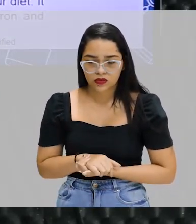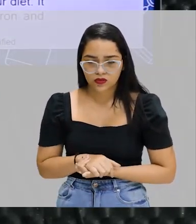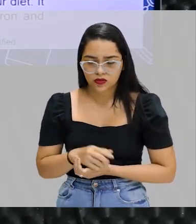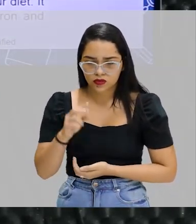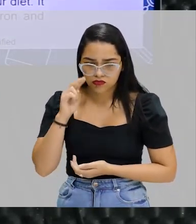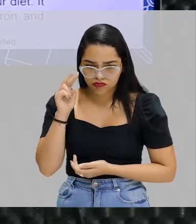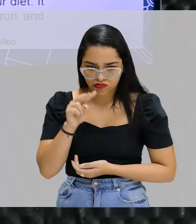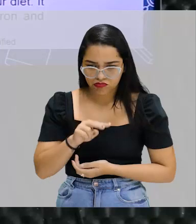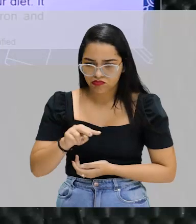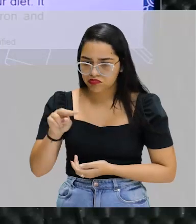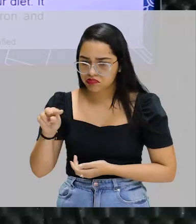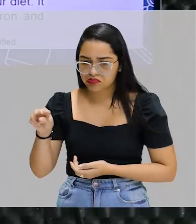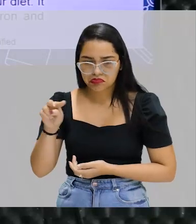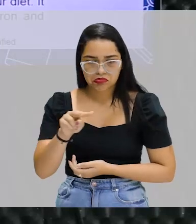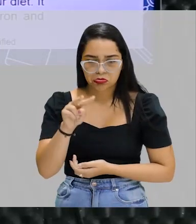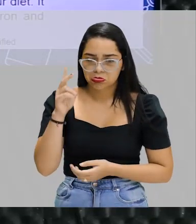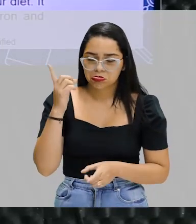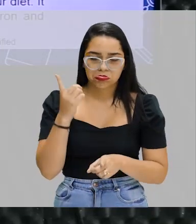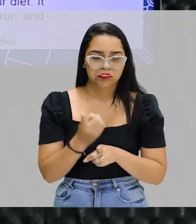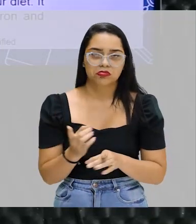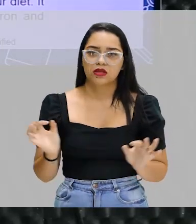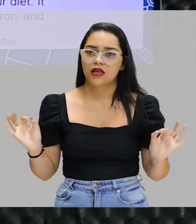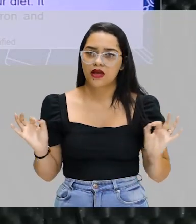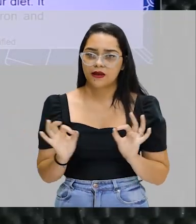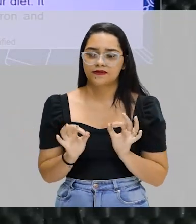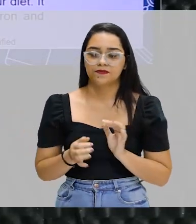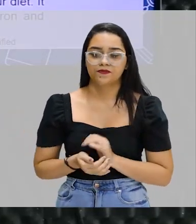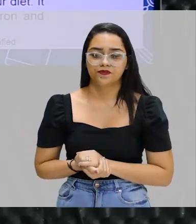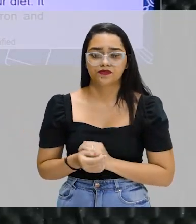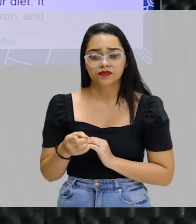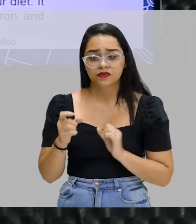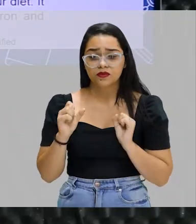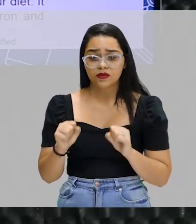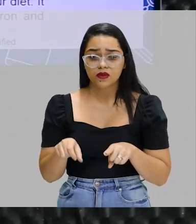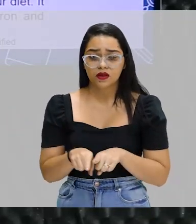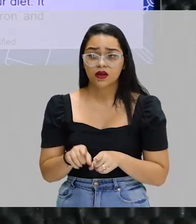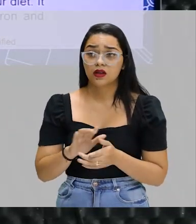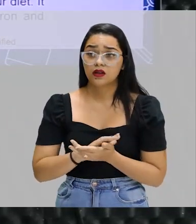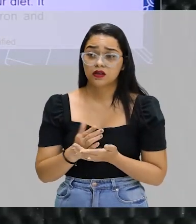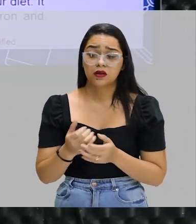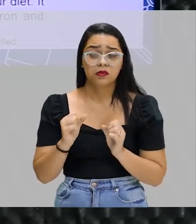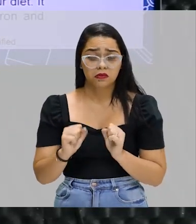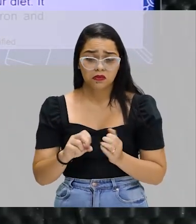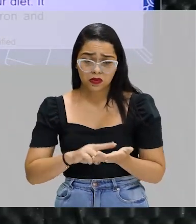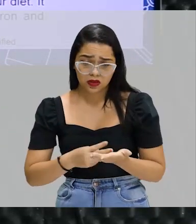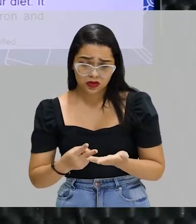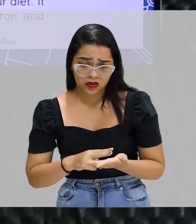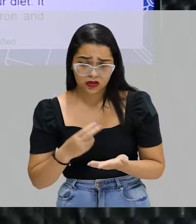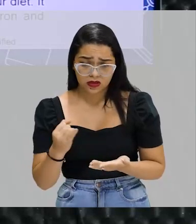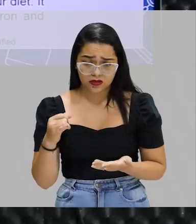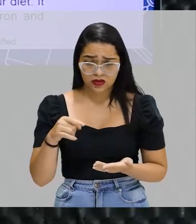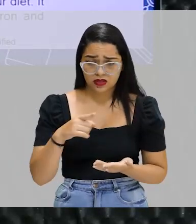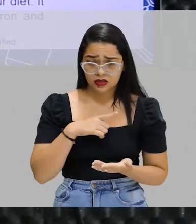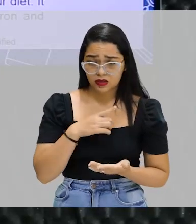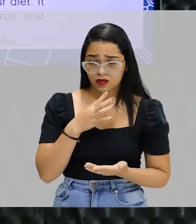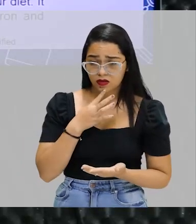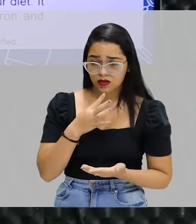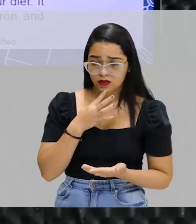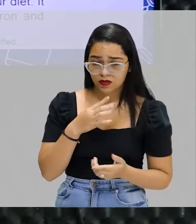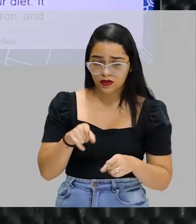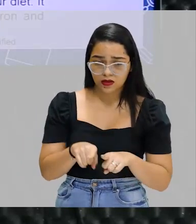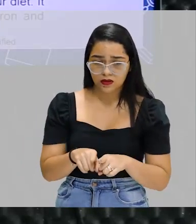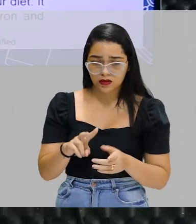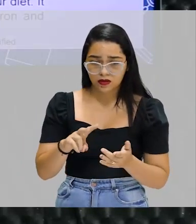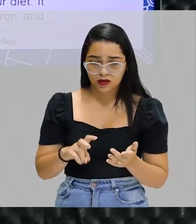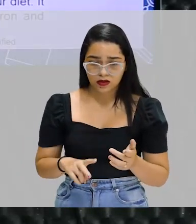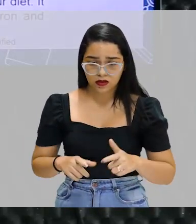de novo, não consigo fazer observação. Você pode fazer tradução? Pode. Se você tem um conhecimento de